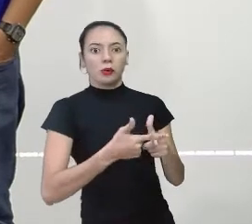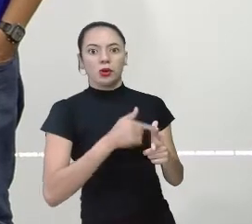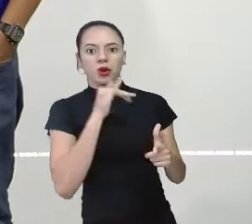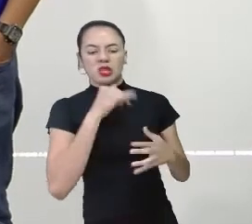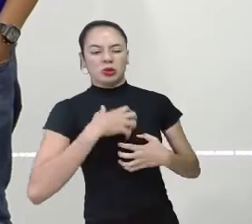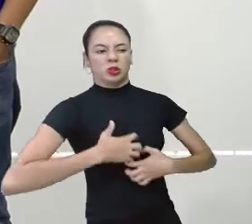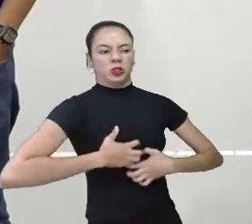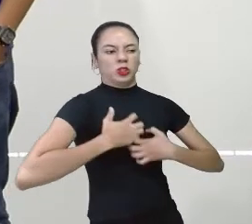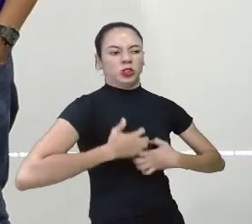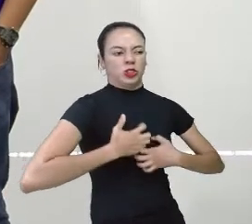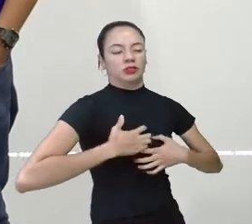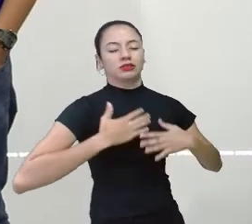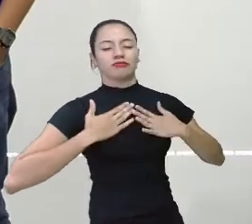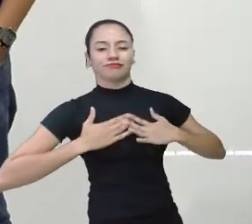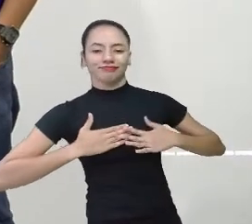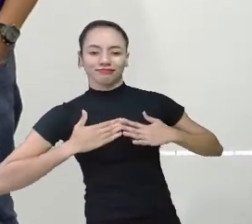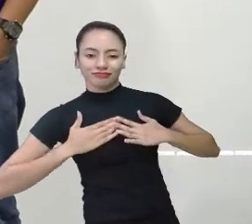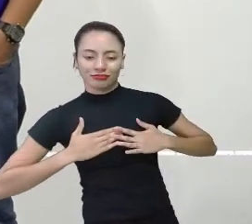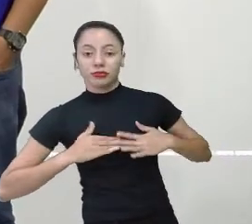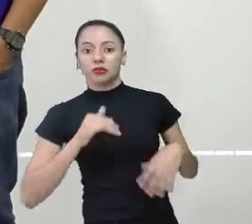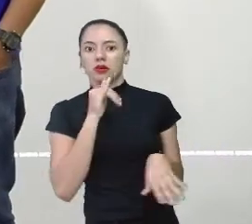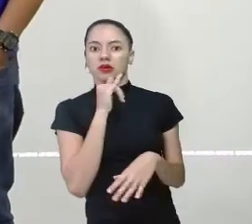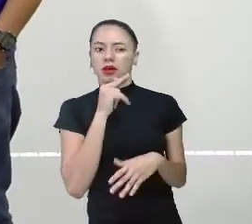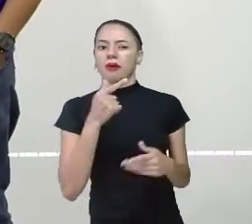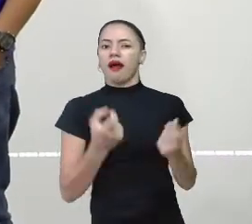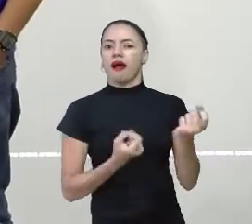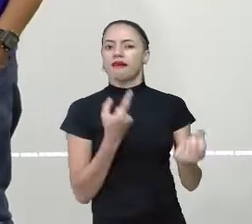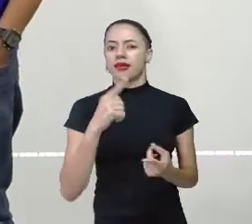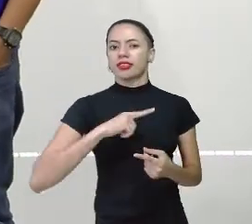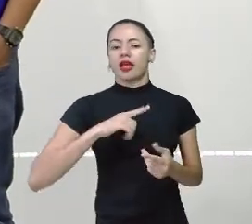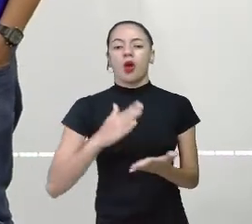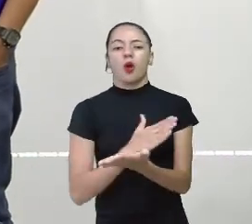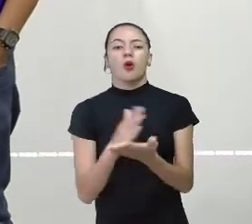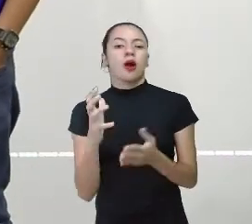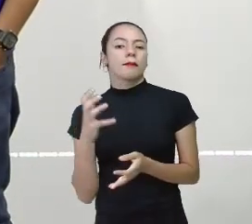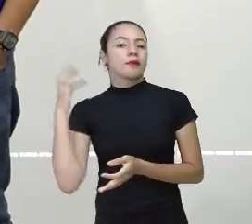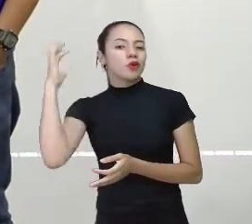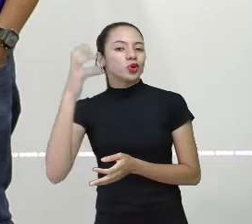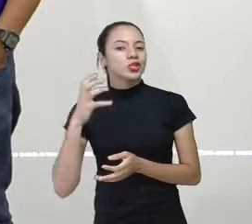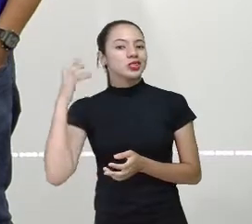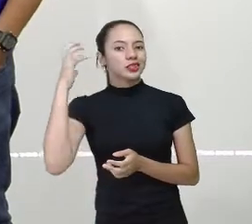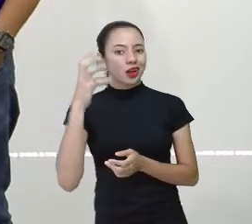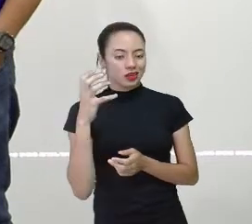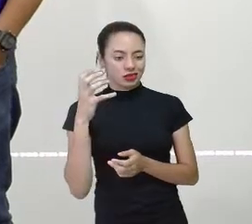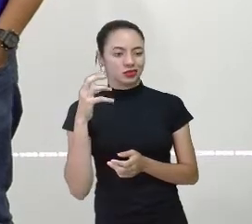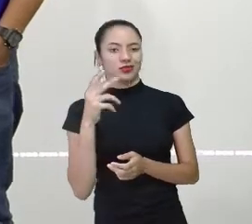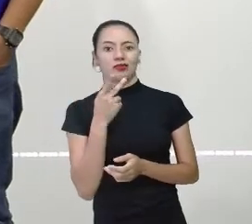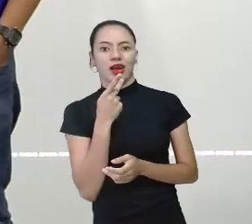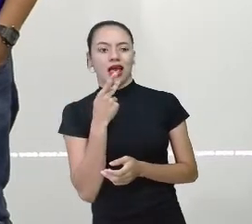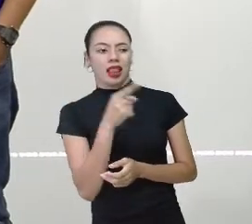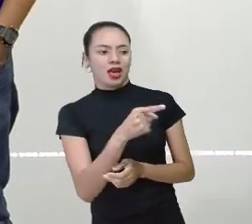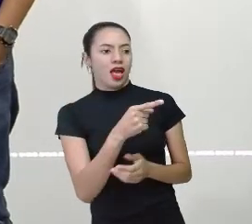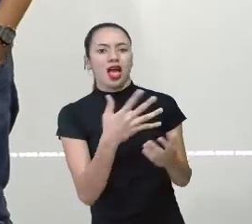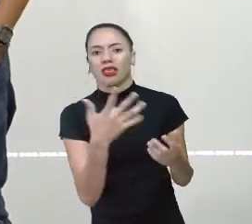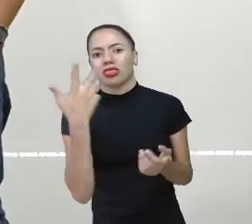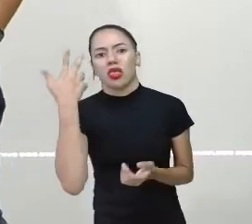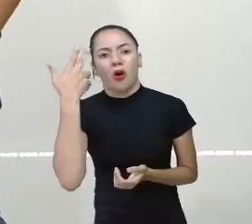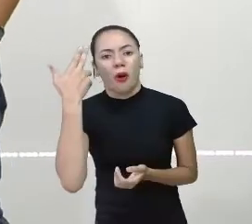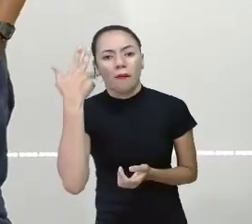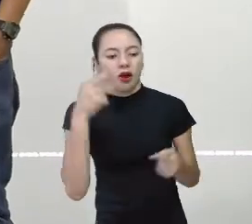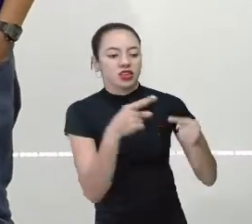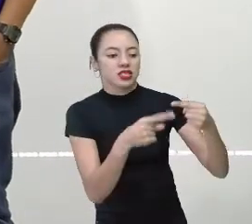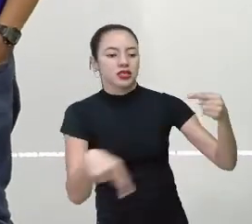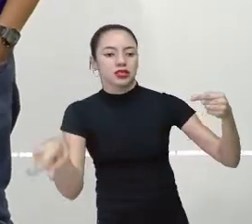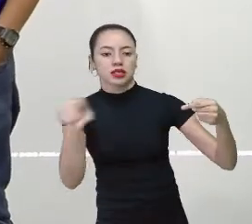me ocorre que muitas vezes tem certas músicas populares que meio que colocam isso como uma coisa normal e aceitável, né? Esse ciclo